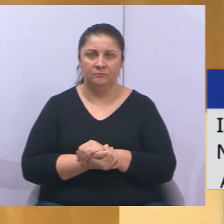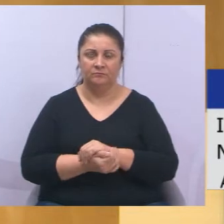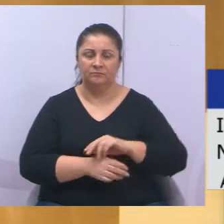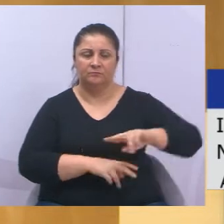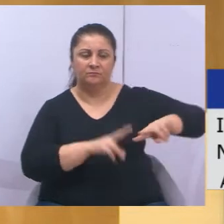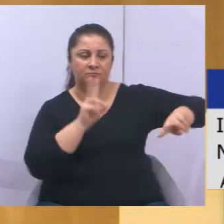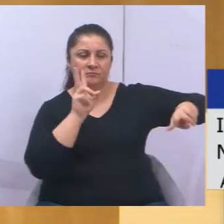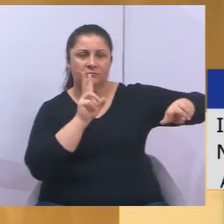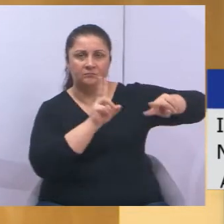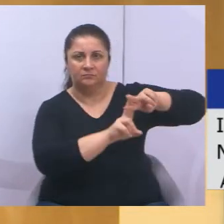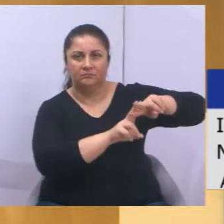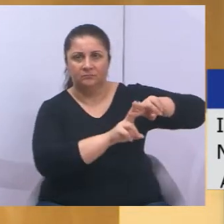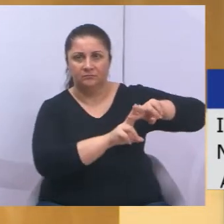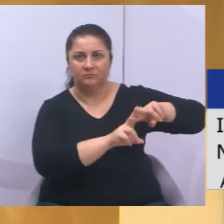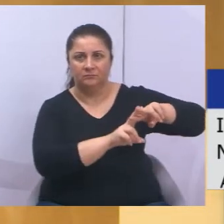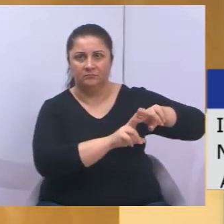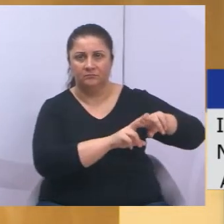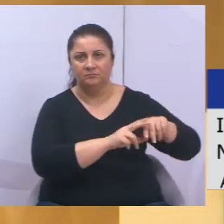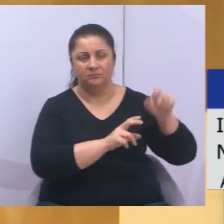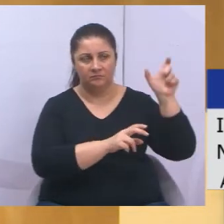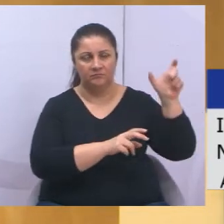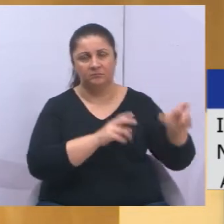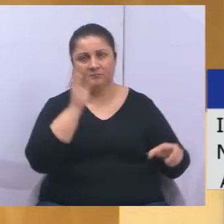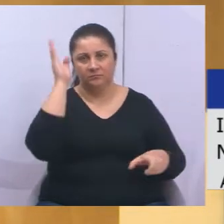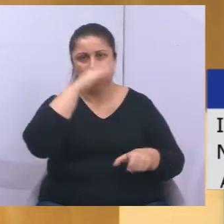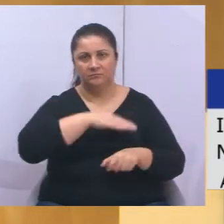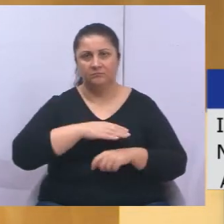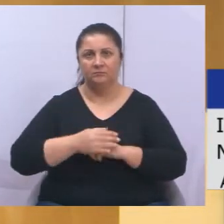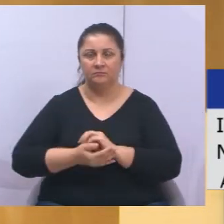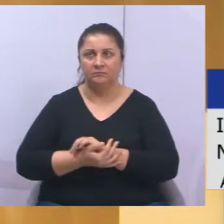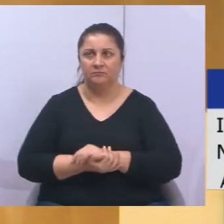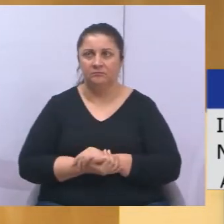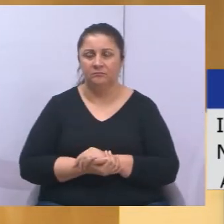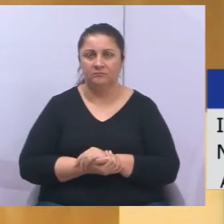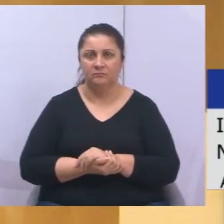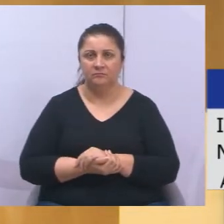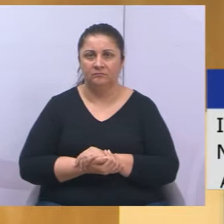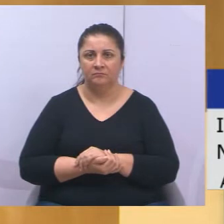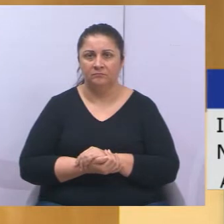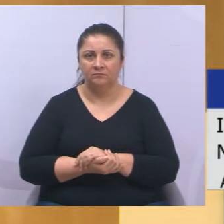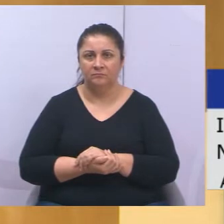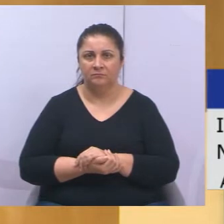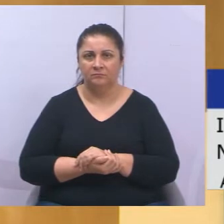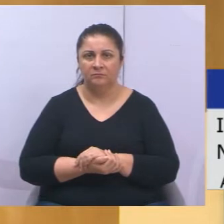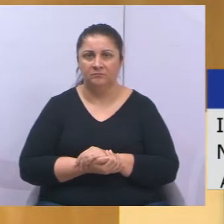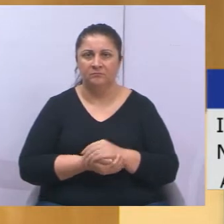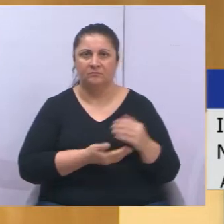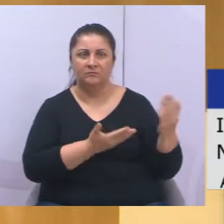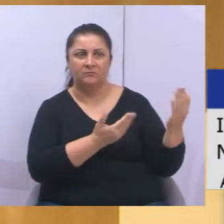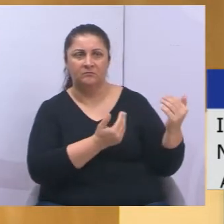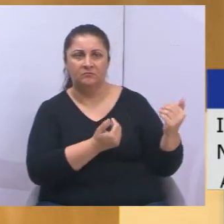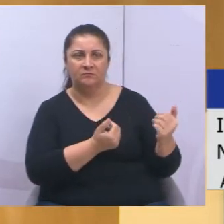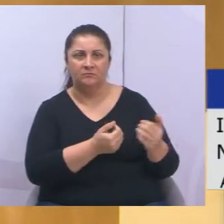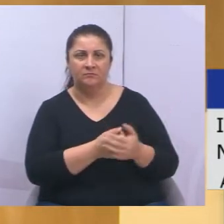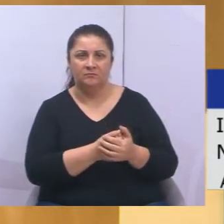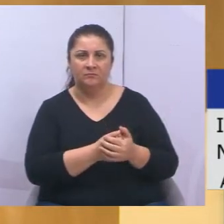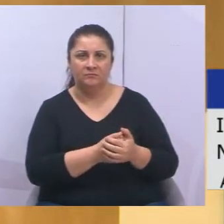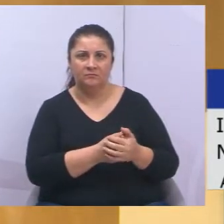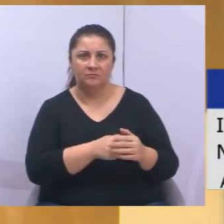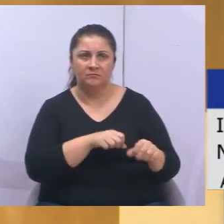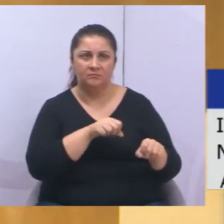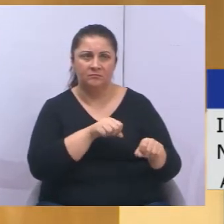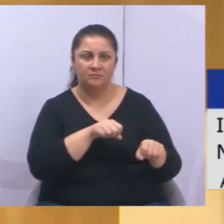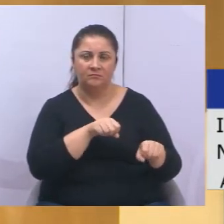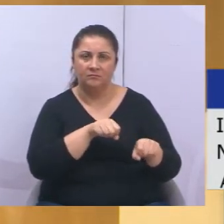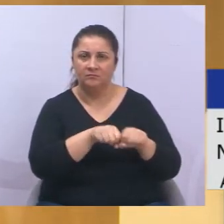cadeia neles. Cadeia. Aqueles delinquentes que abusam